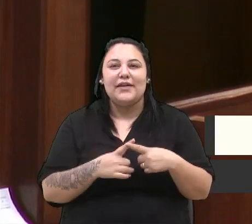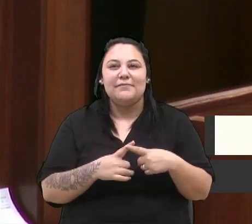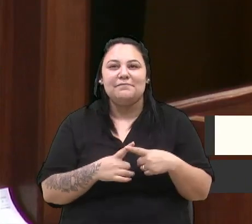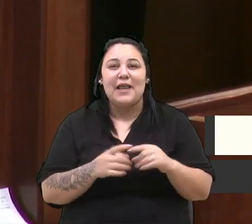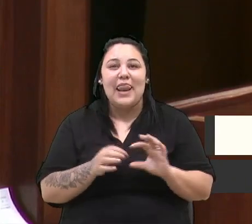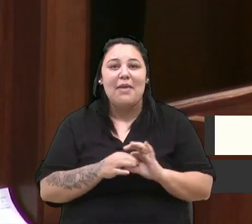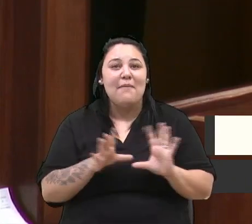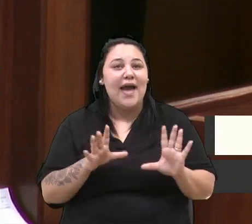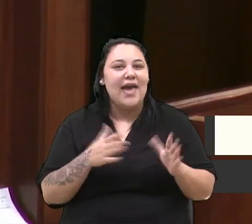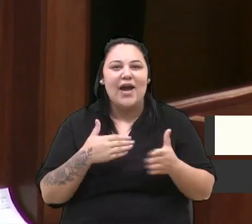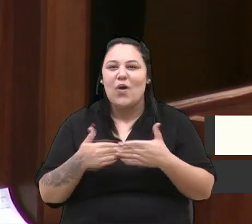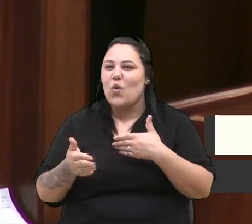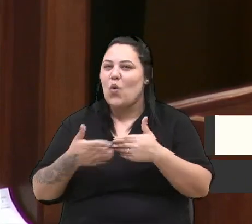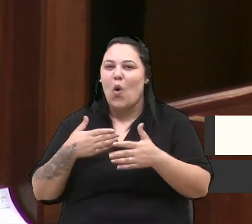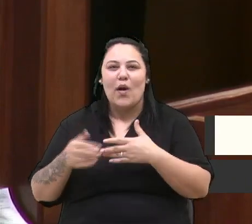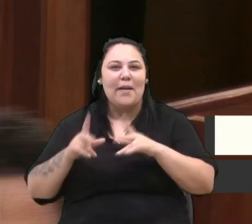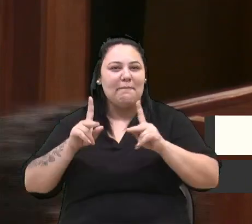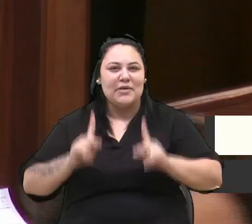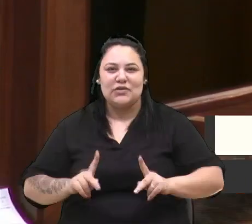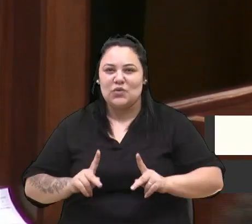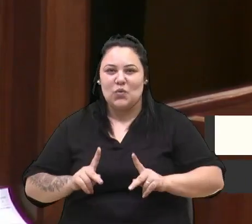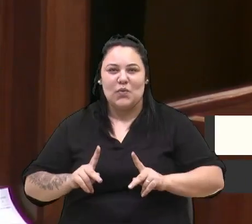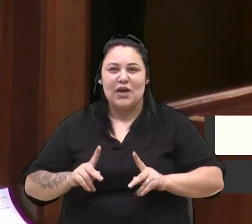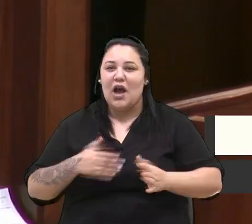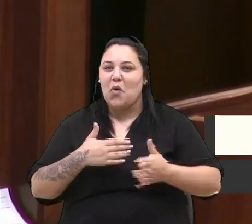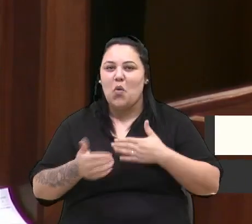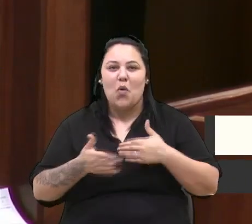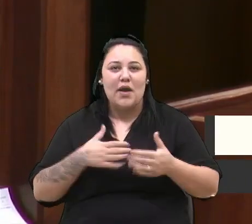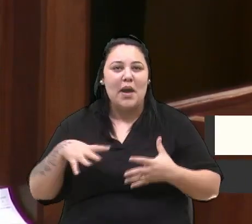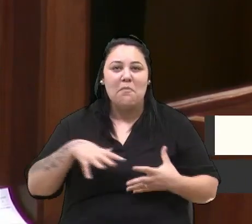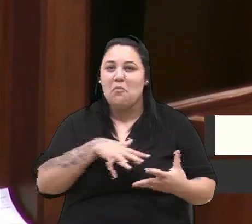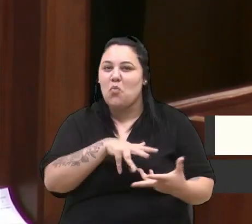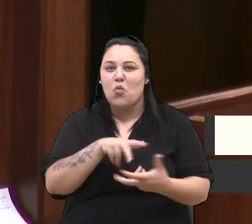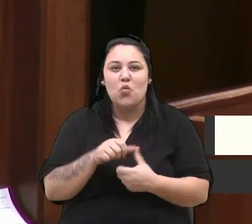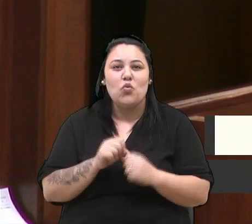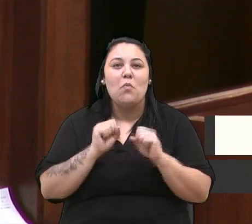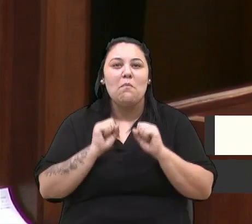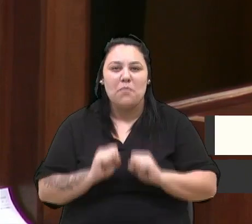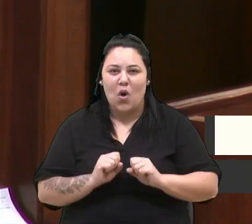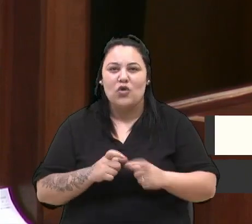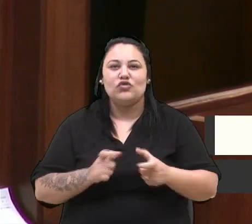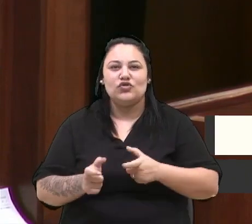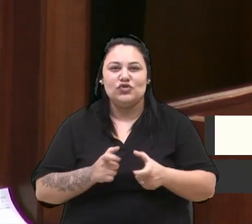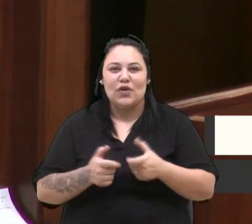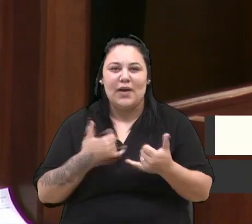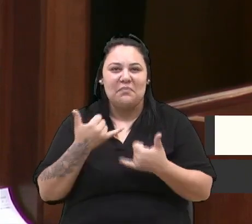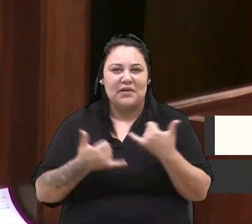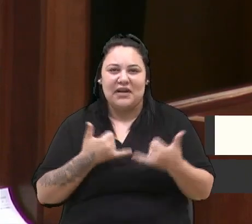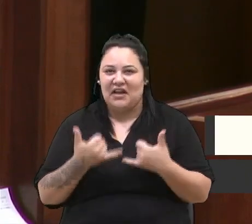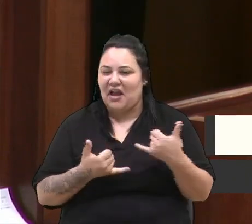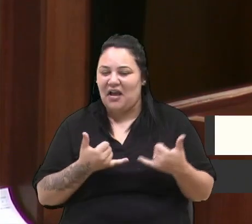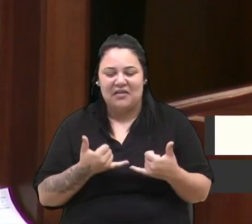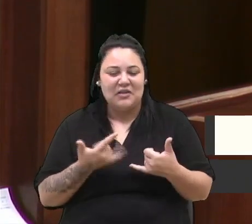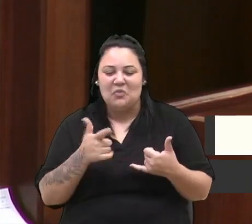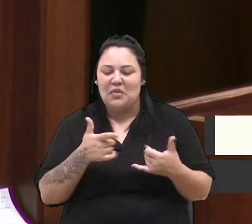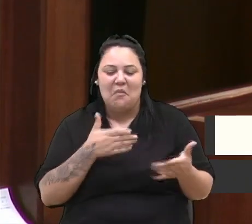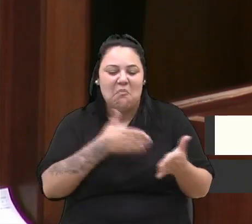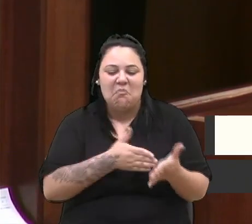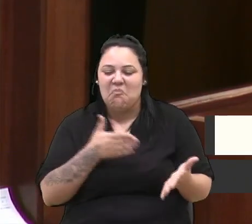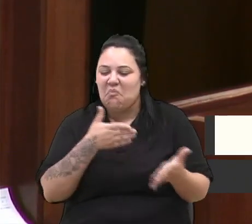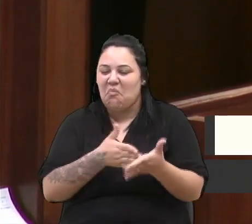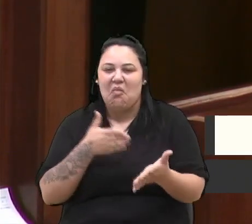qualquer pessoa, em qualquer parte do mundo, possa jogá-lo, independente das barreiras de língua, idade,